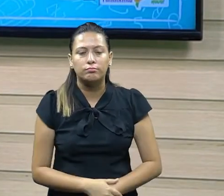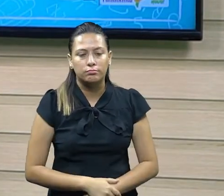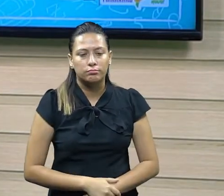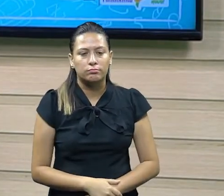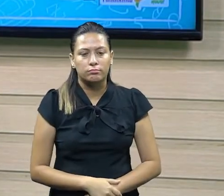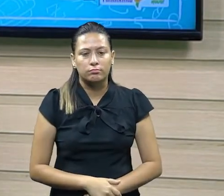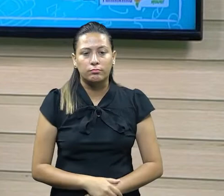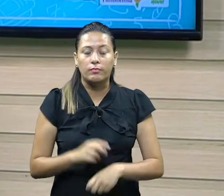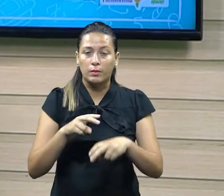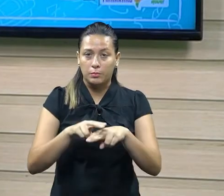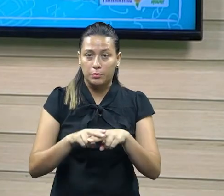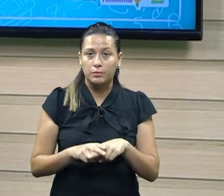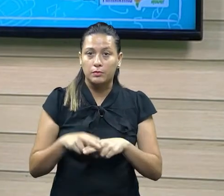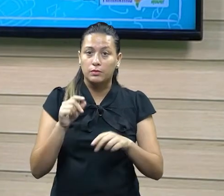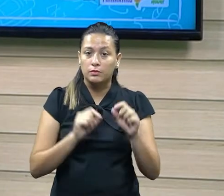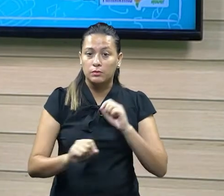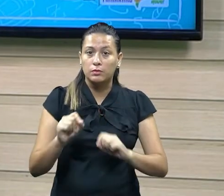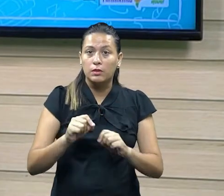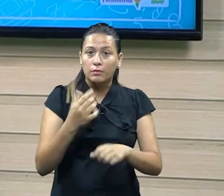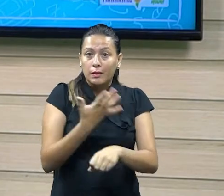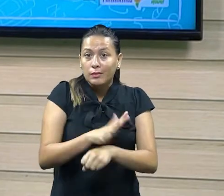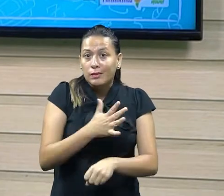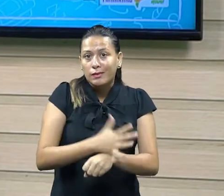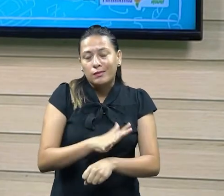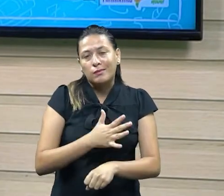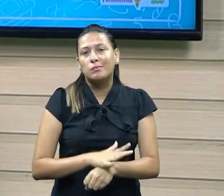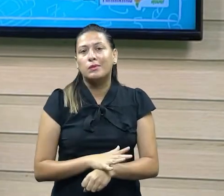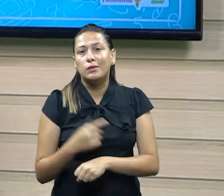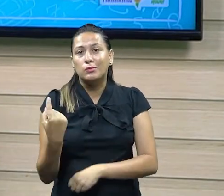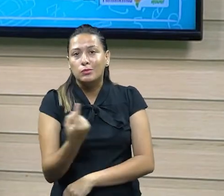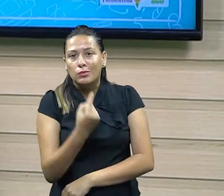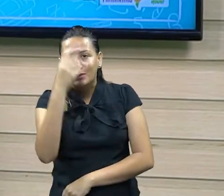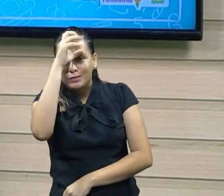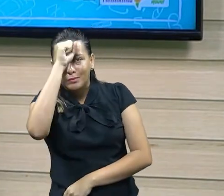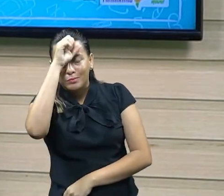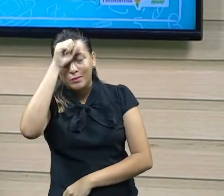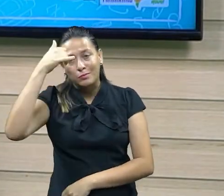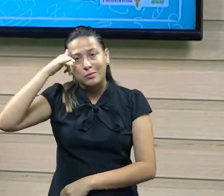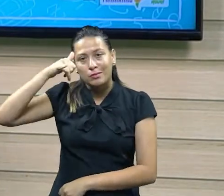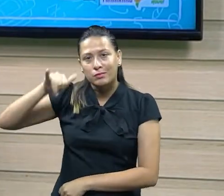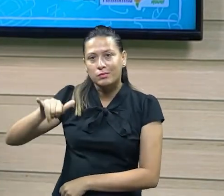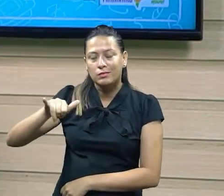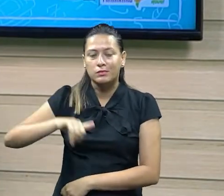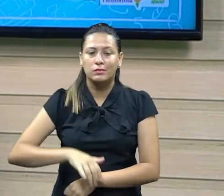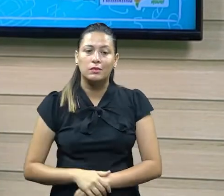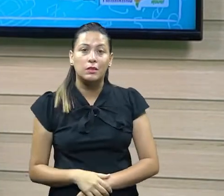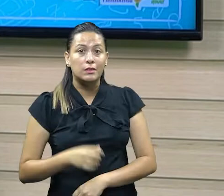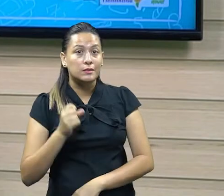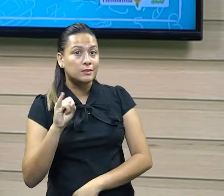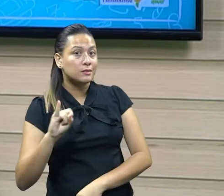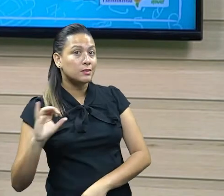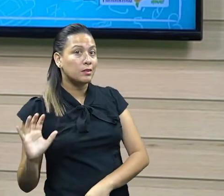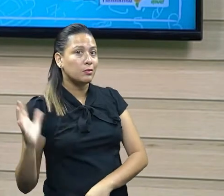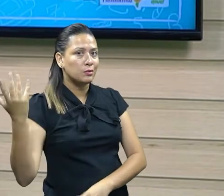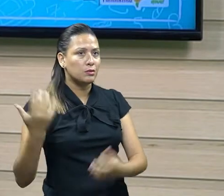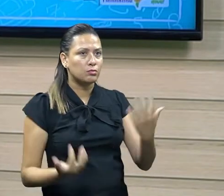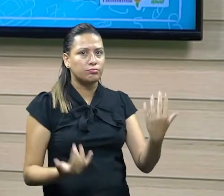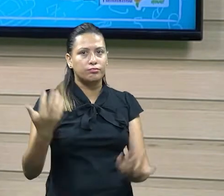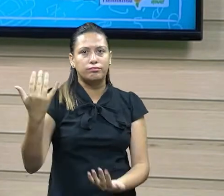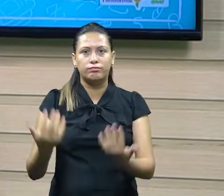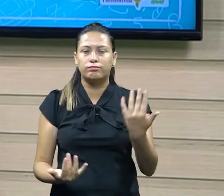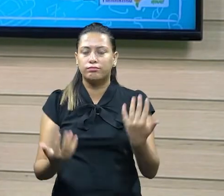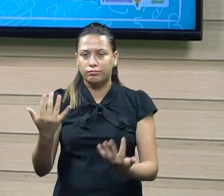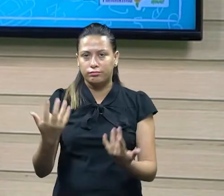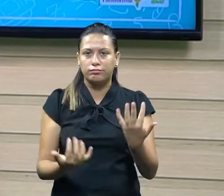que é preciso fazer esse treinamento. A gente precisa aprender como evitar e mesmo que ocorra o incêndio, que ocorra